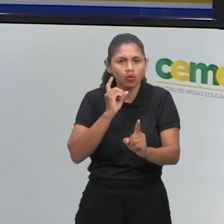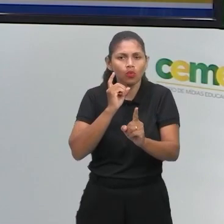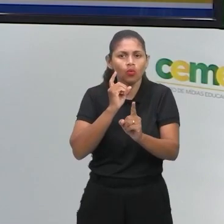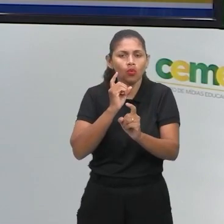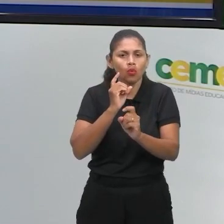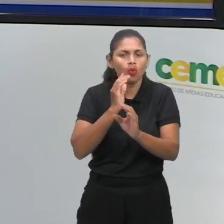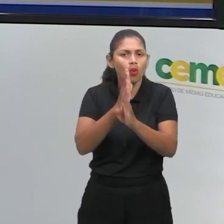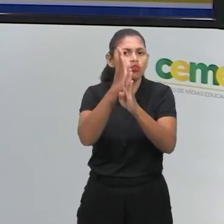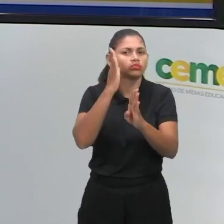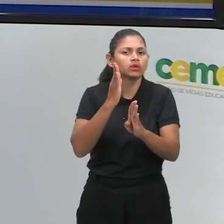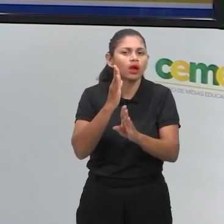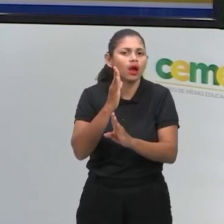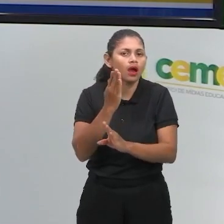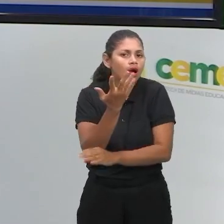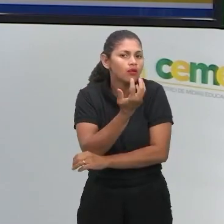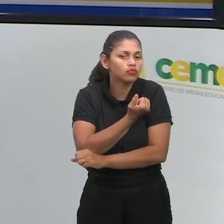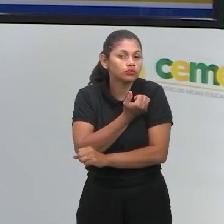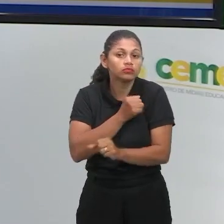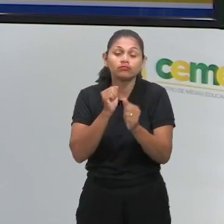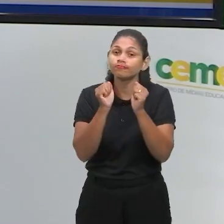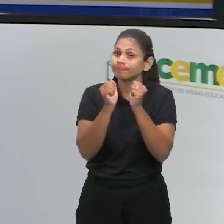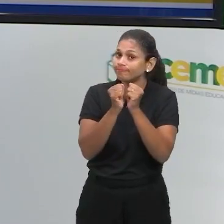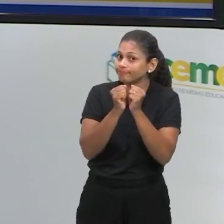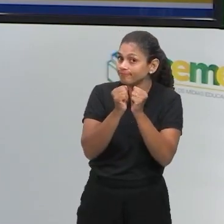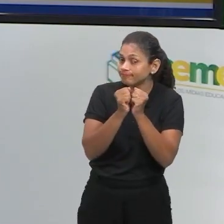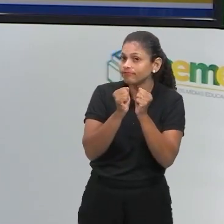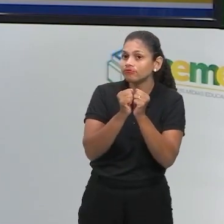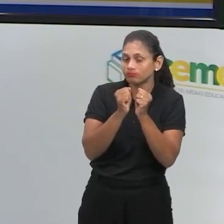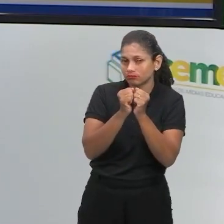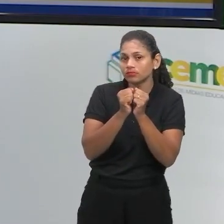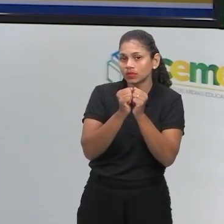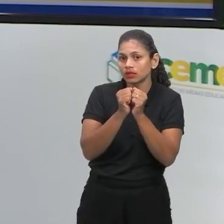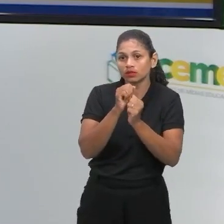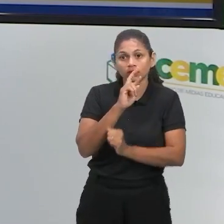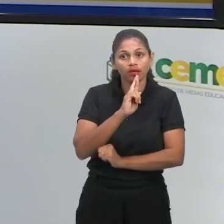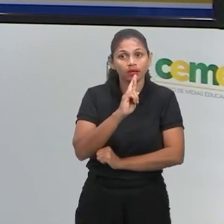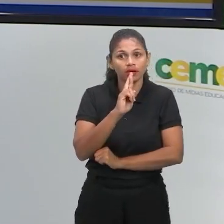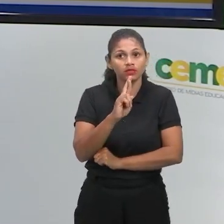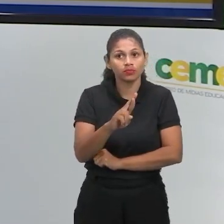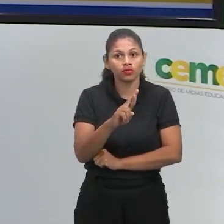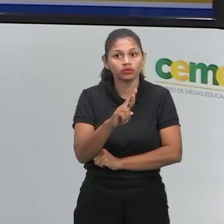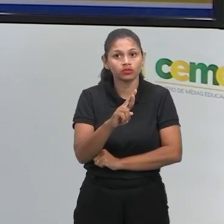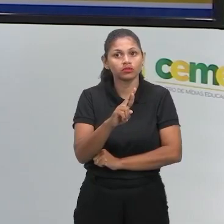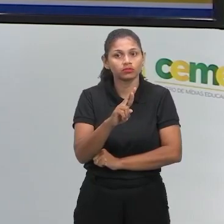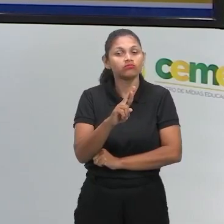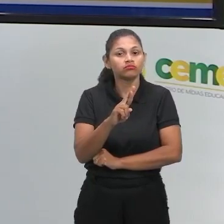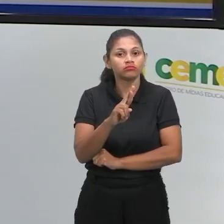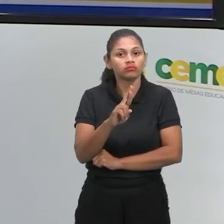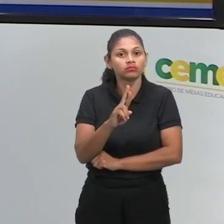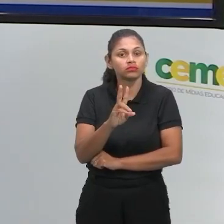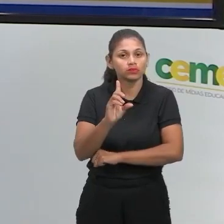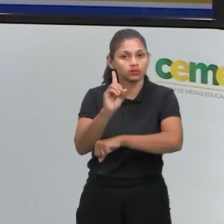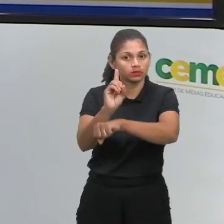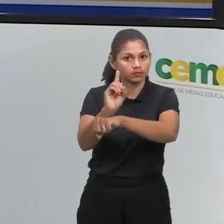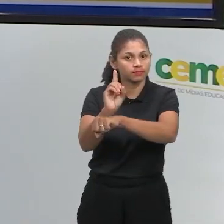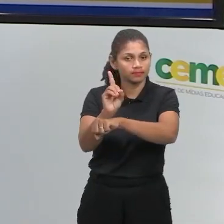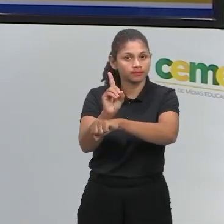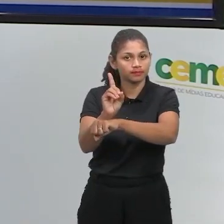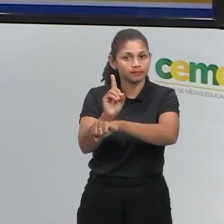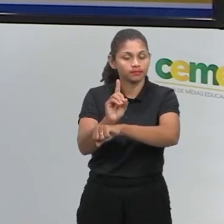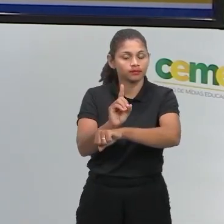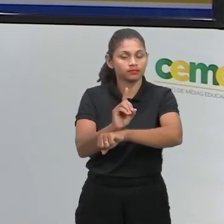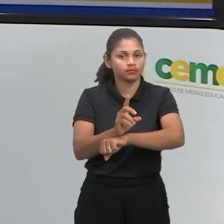de 1 aqui nas alternativas é o nosso gabarito da letra D, né? Ok? Tudo bem?